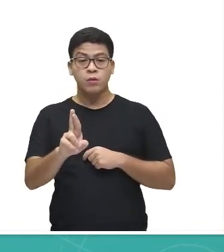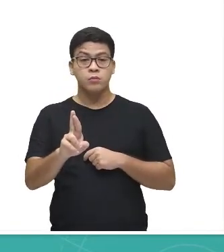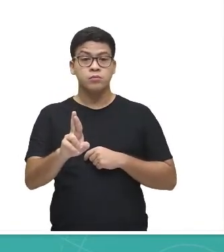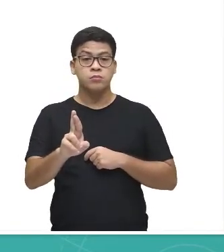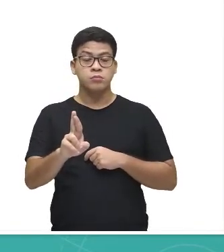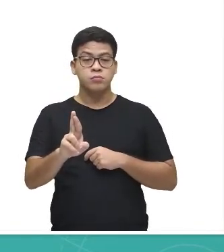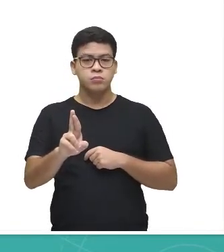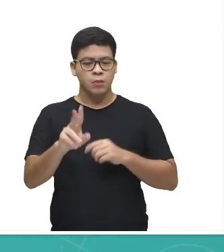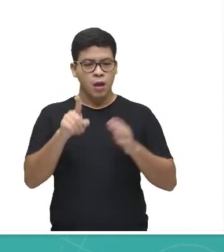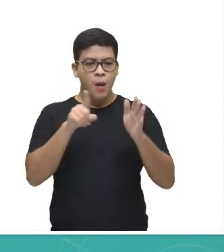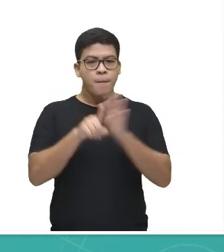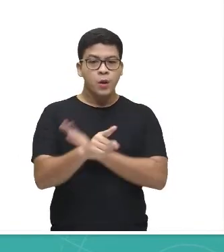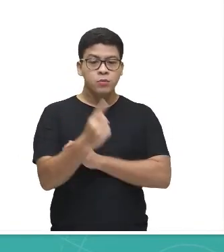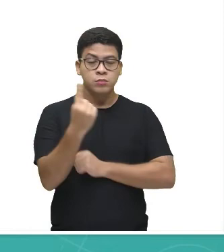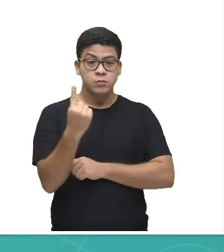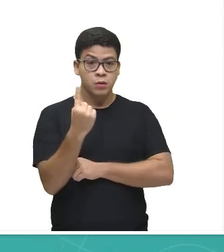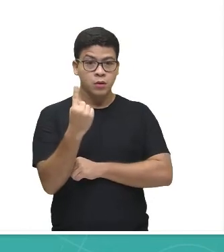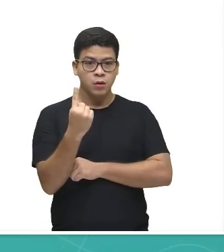Questão 1,